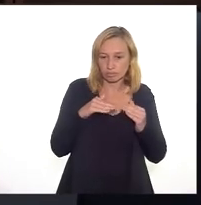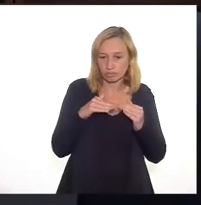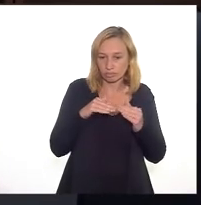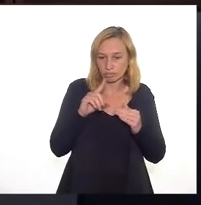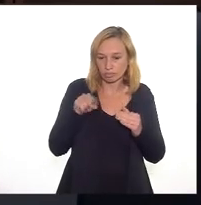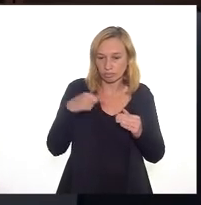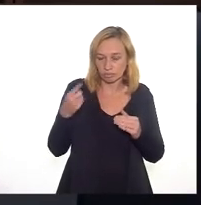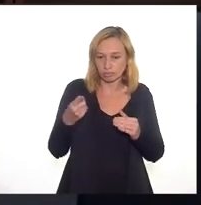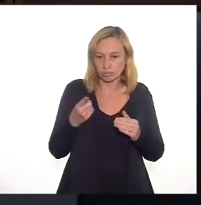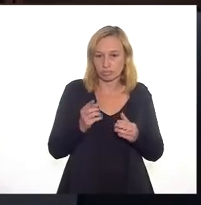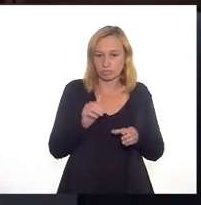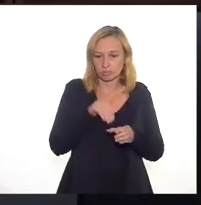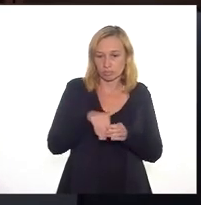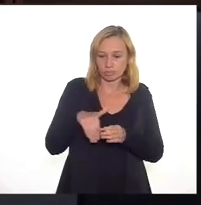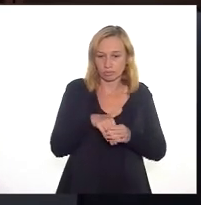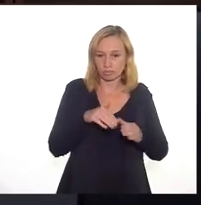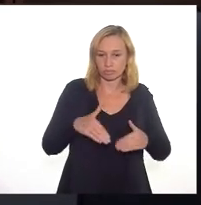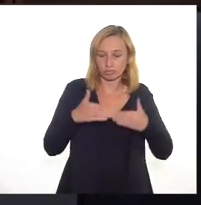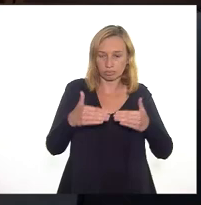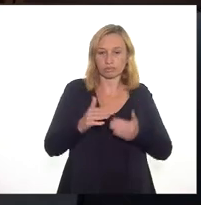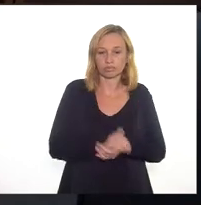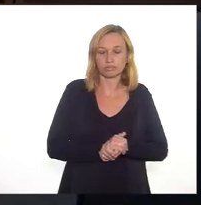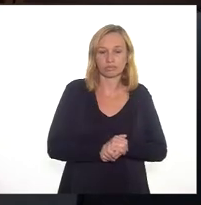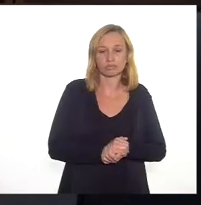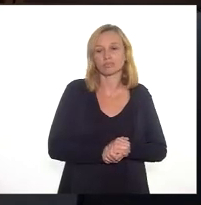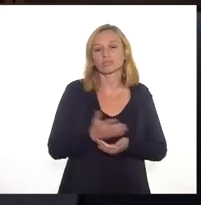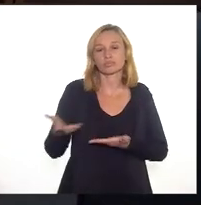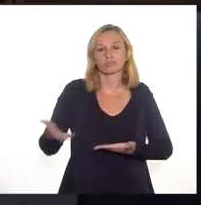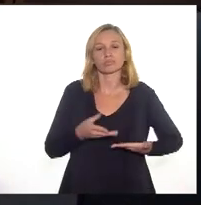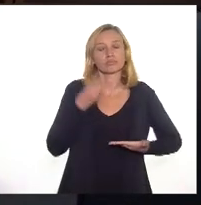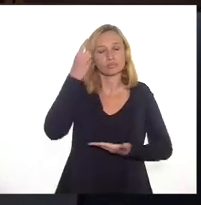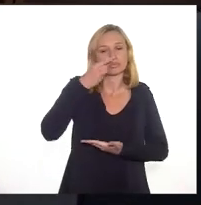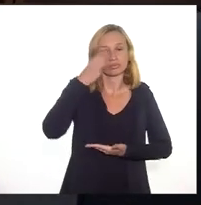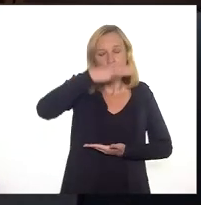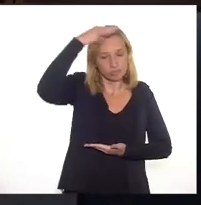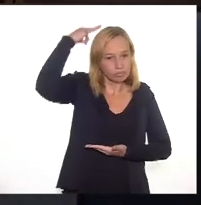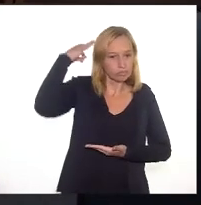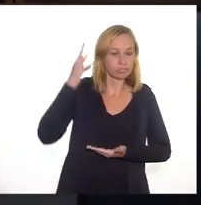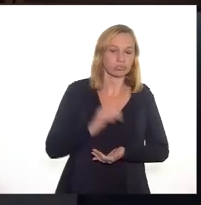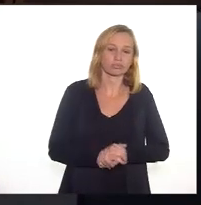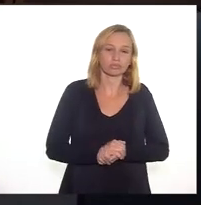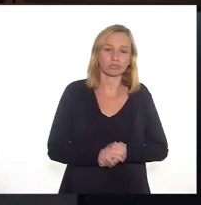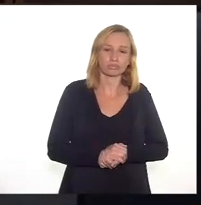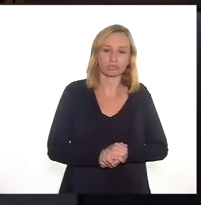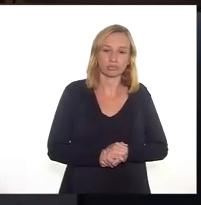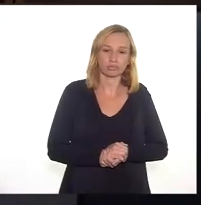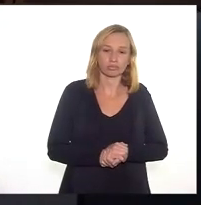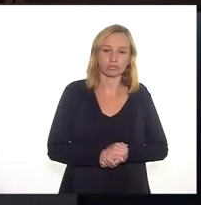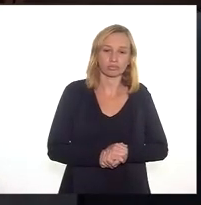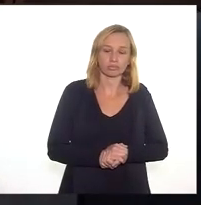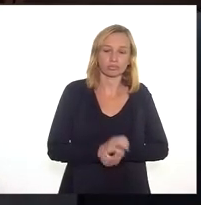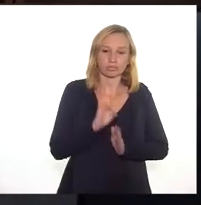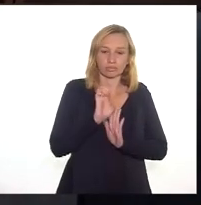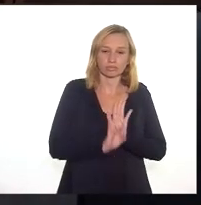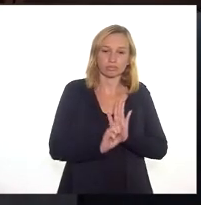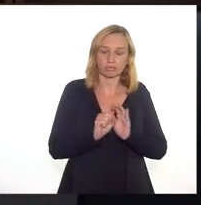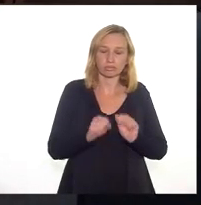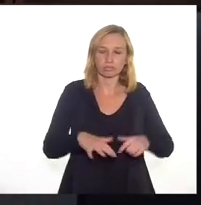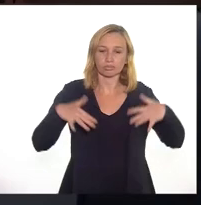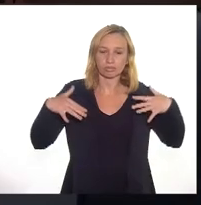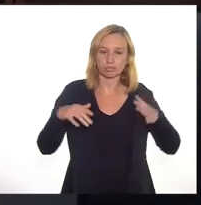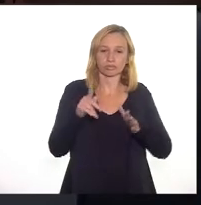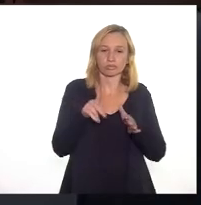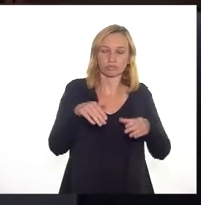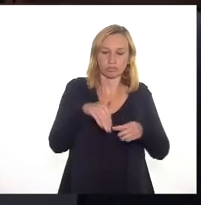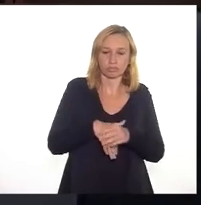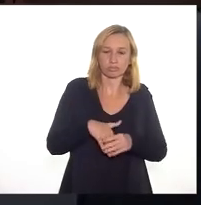votar, vamos avançar a pauta. Então, a presidência convida o deputado Márcio Pacheco para emitir parecer sobre as emendas de plenário ao projeto de